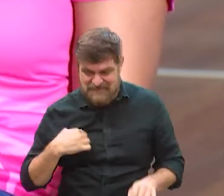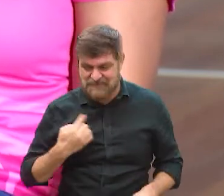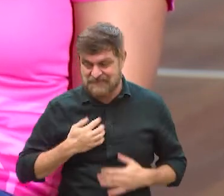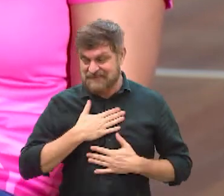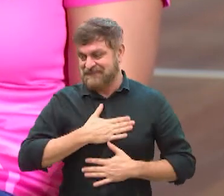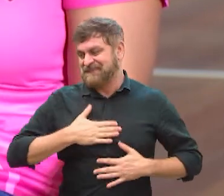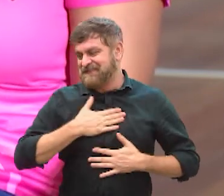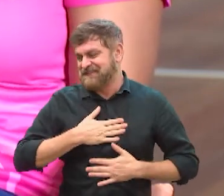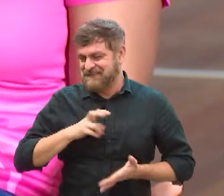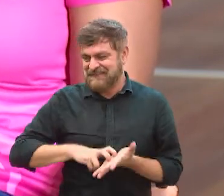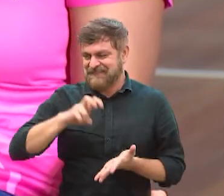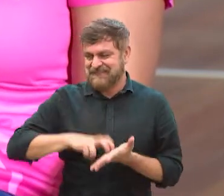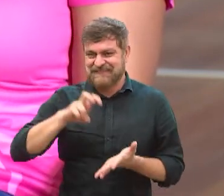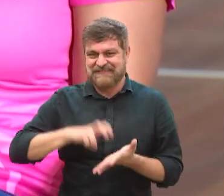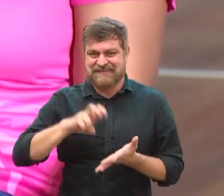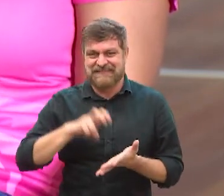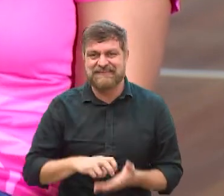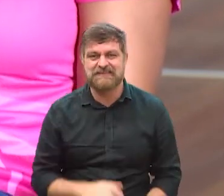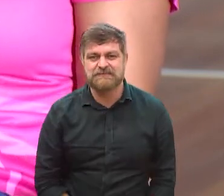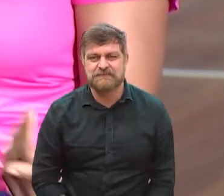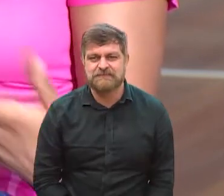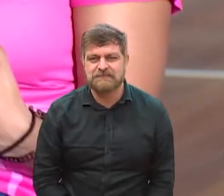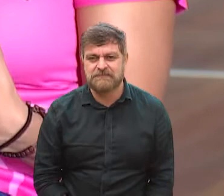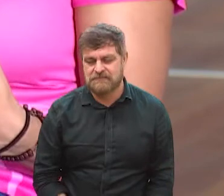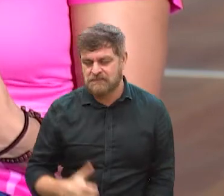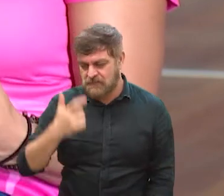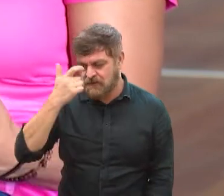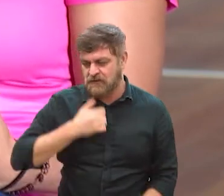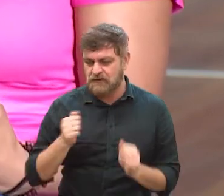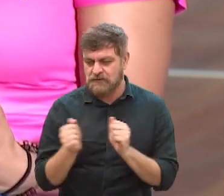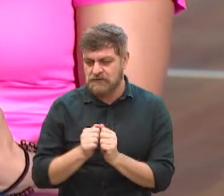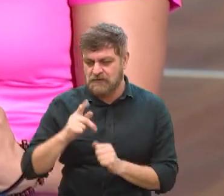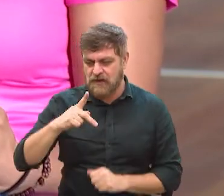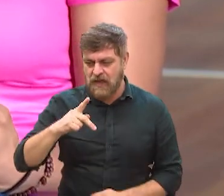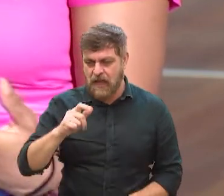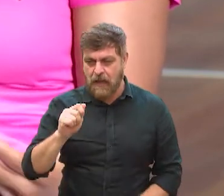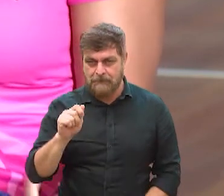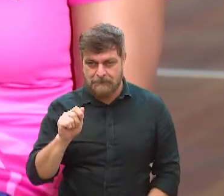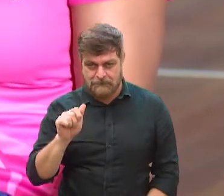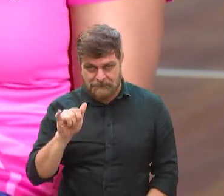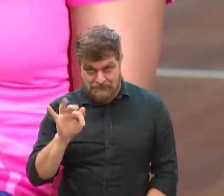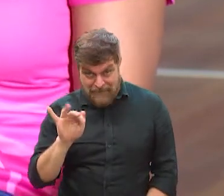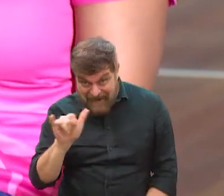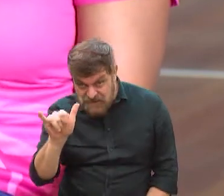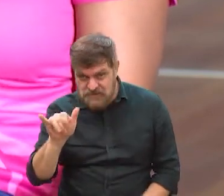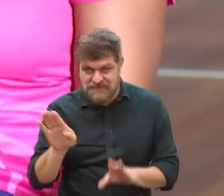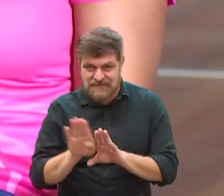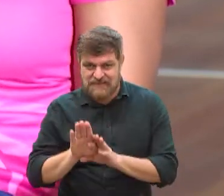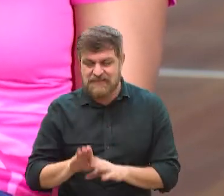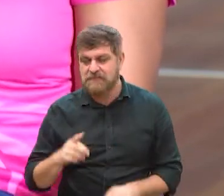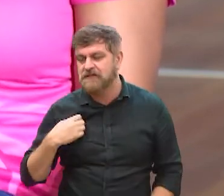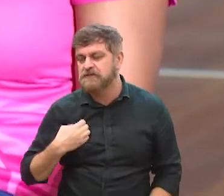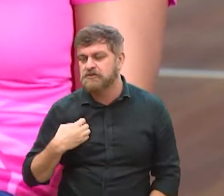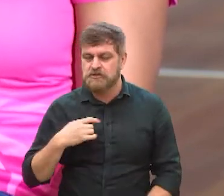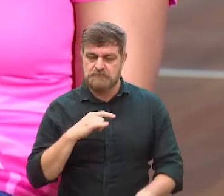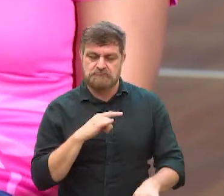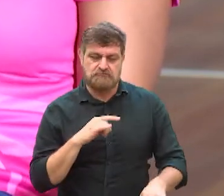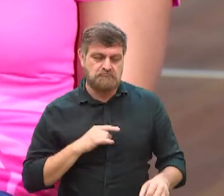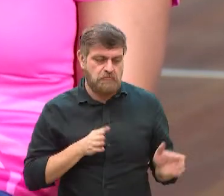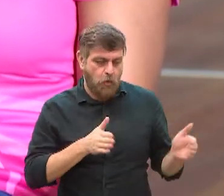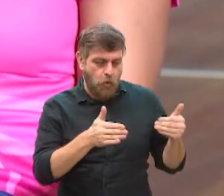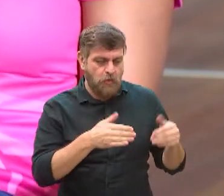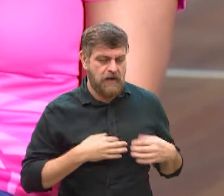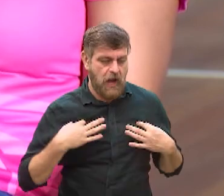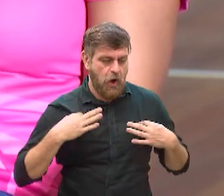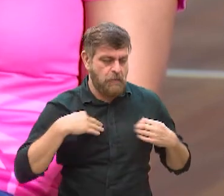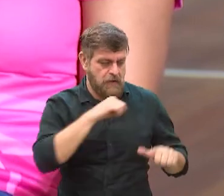assim... Especialmente, E aí entrou eu, a Paty, a Carlinha na época que jogava aqui, né? A gente entrou no vestiário e